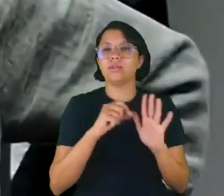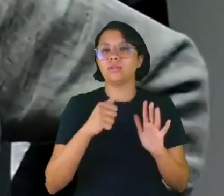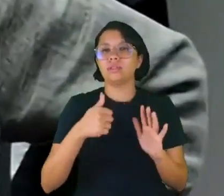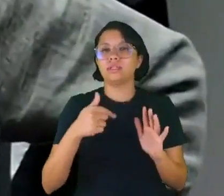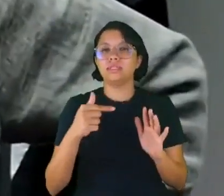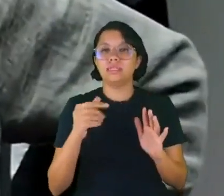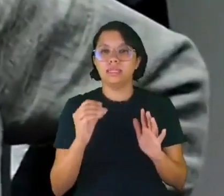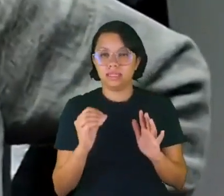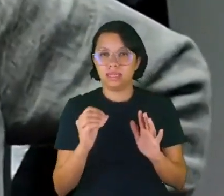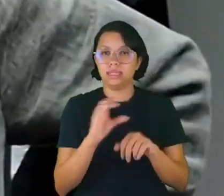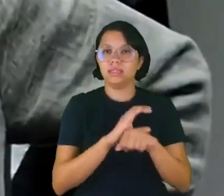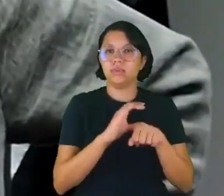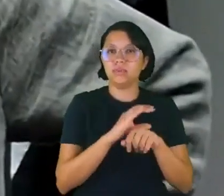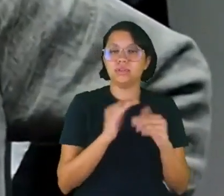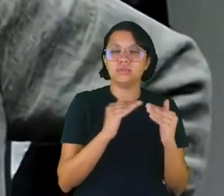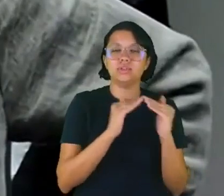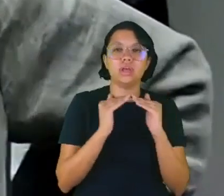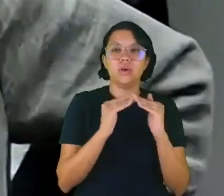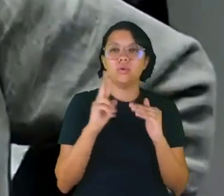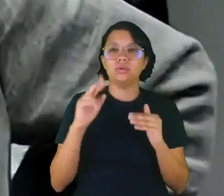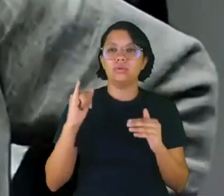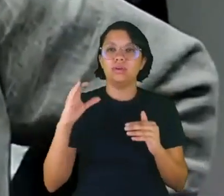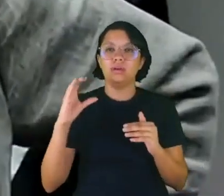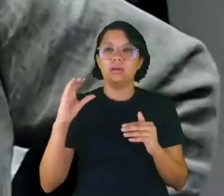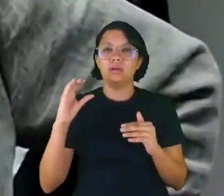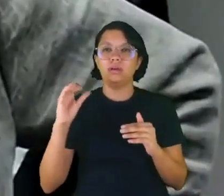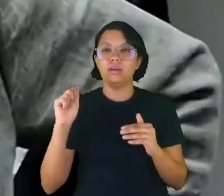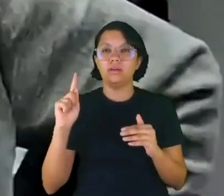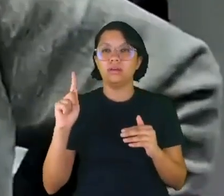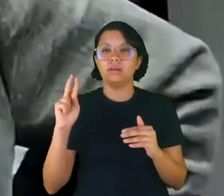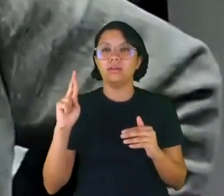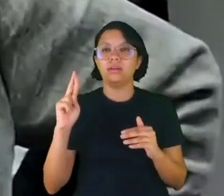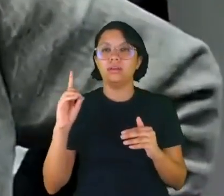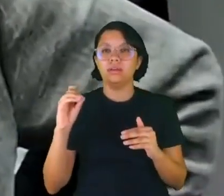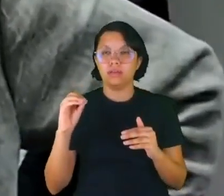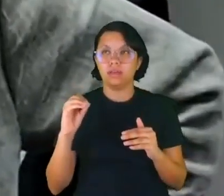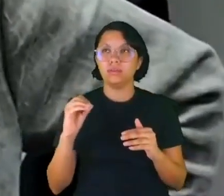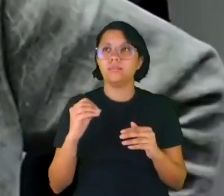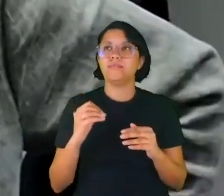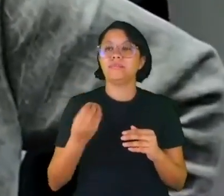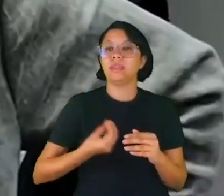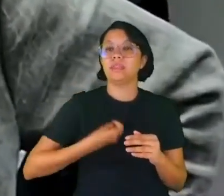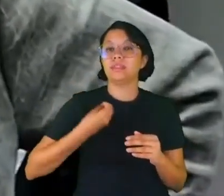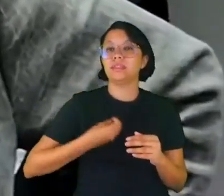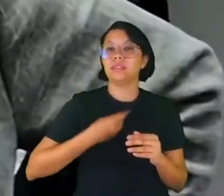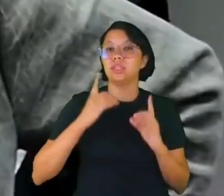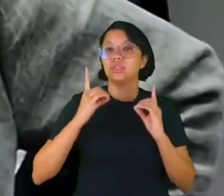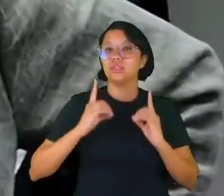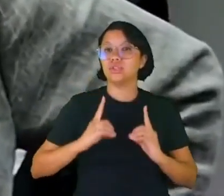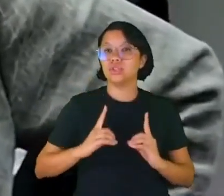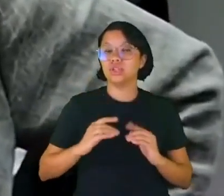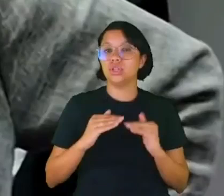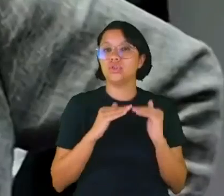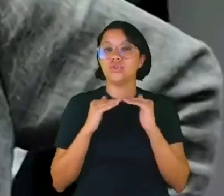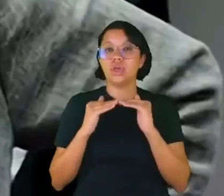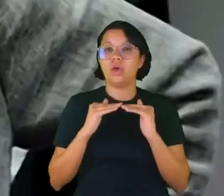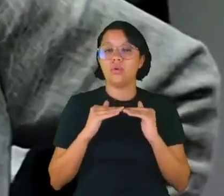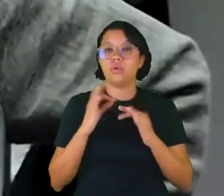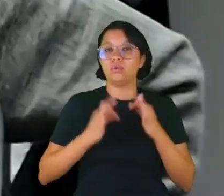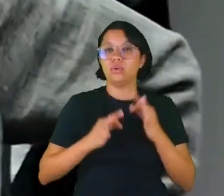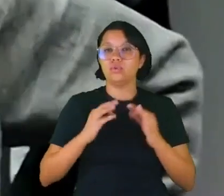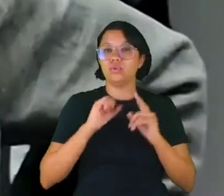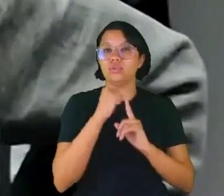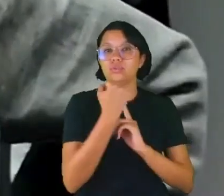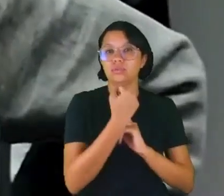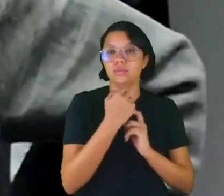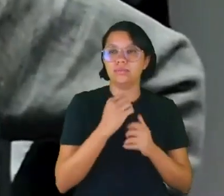Constituição, segundo Ricardo Sayegh. E esse fim está lá, existência digna conforme os ditames da justiça social. Não precisa